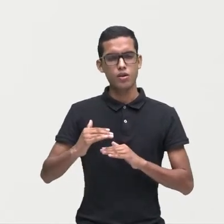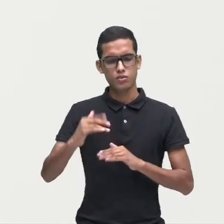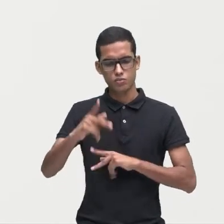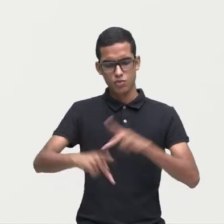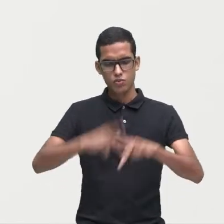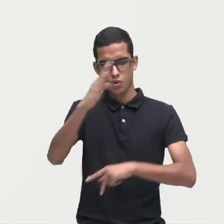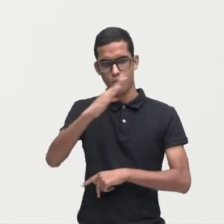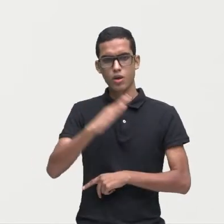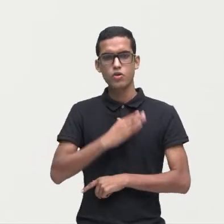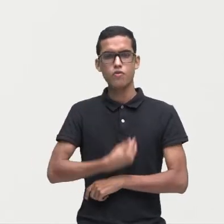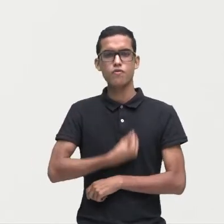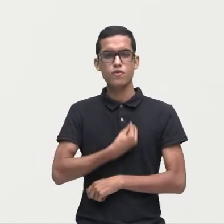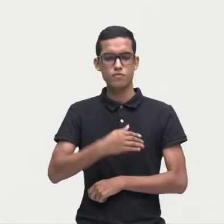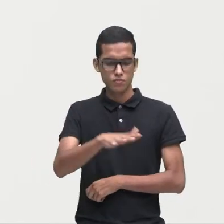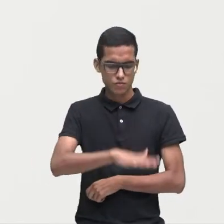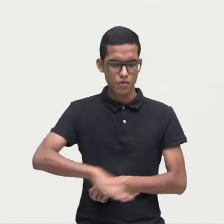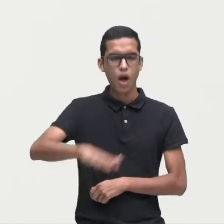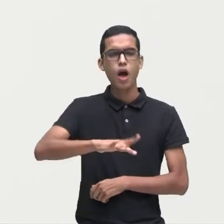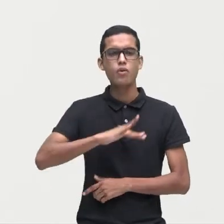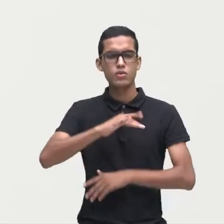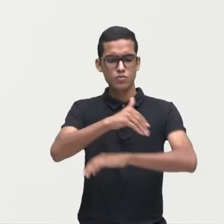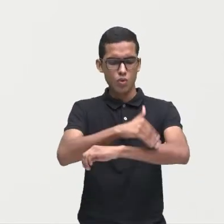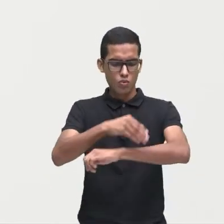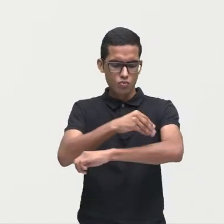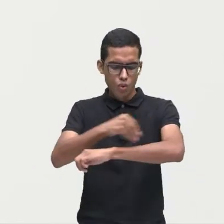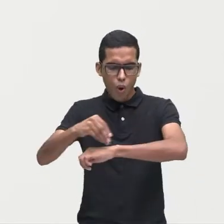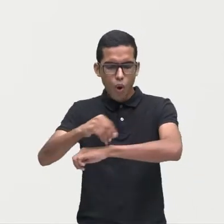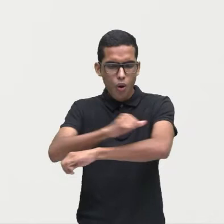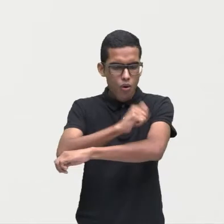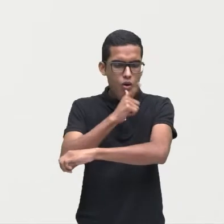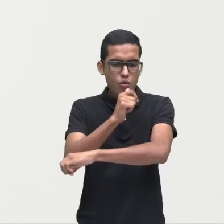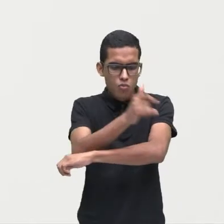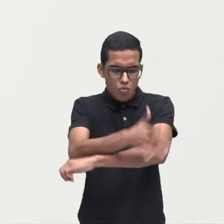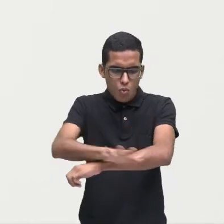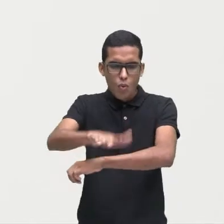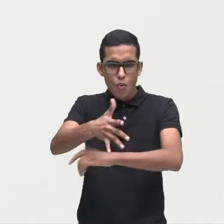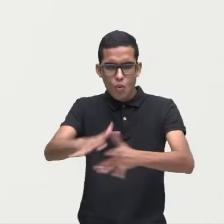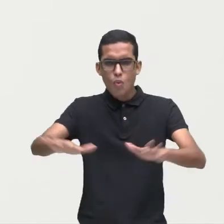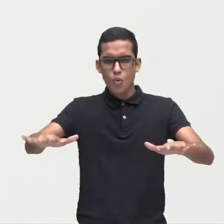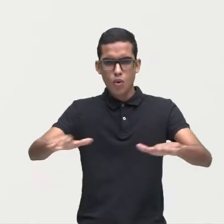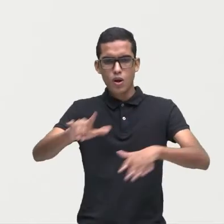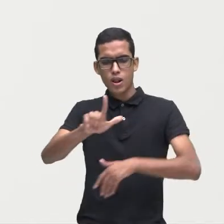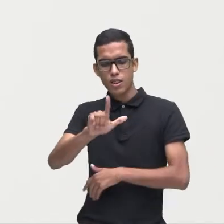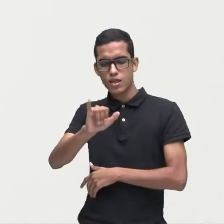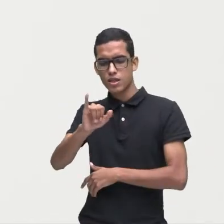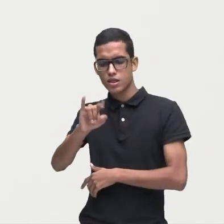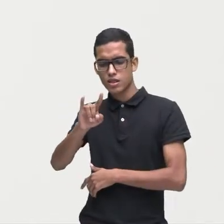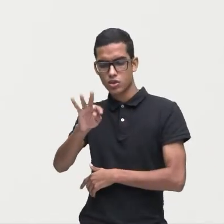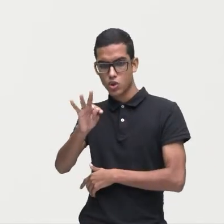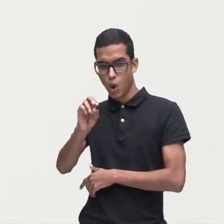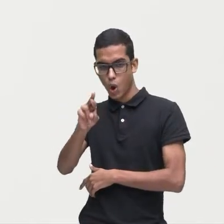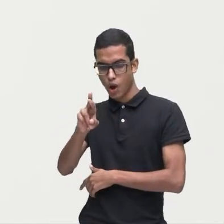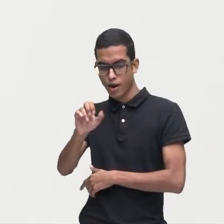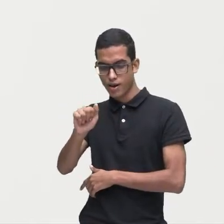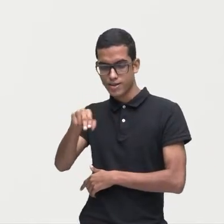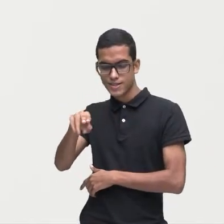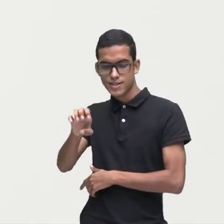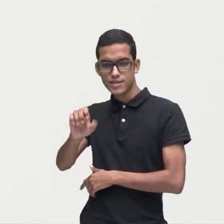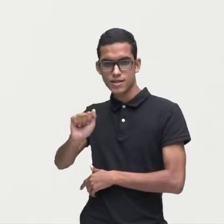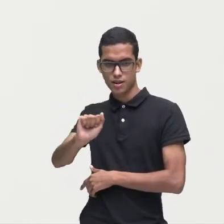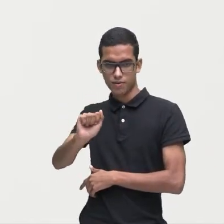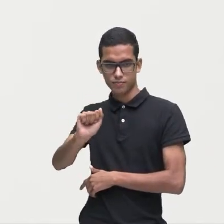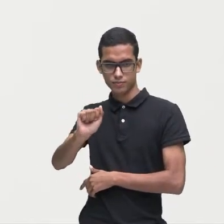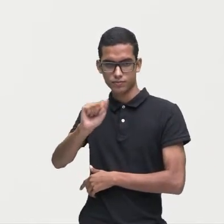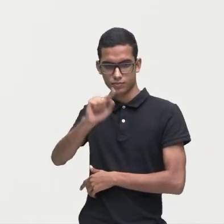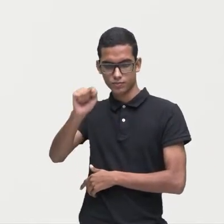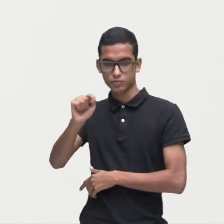litorânea, tá? Basicamente, boa parte da nossa população está no litoral, tá bom? Essas estimativas da população